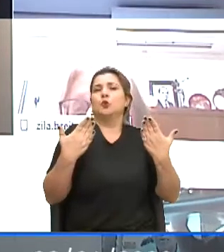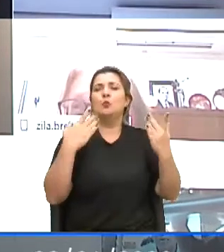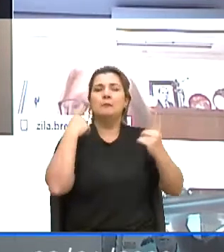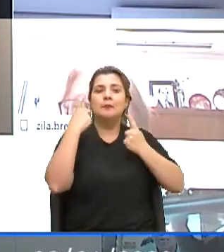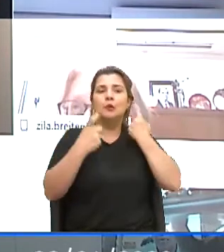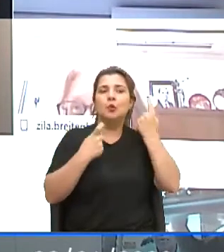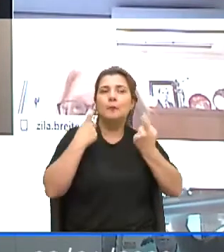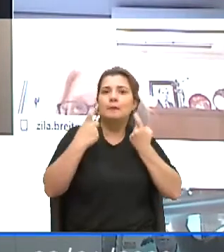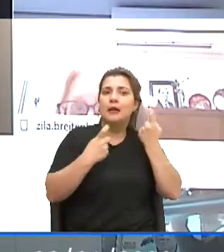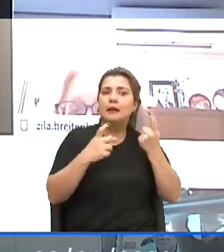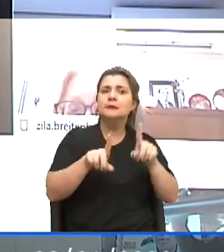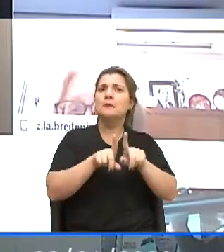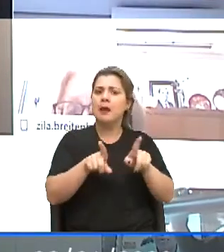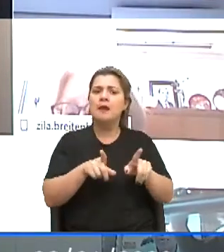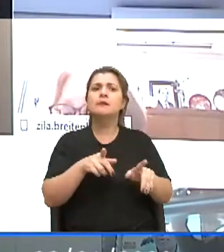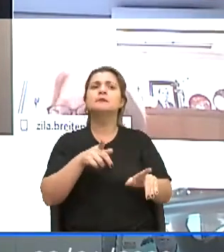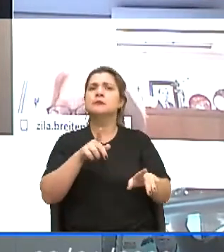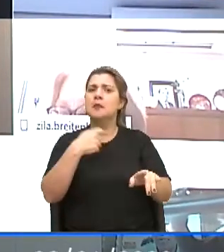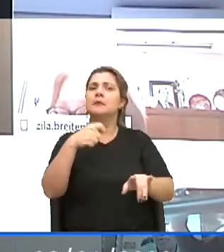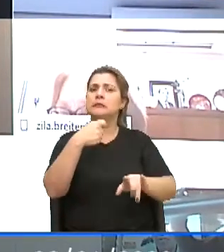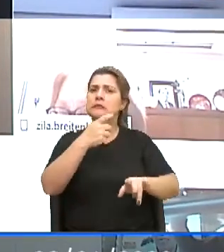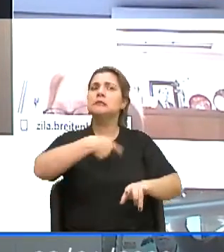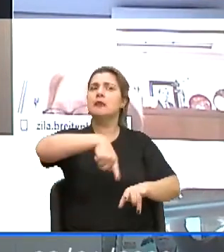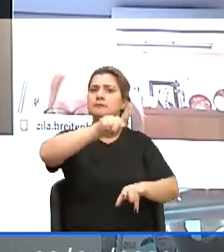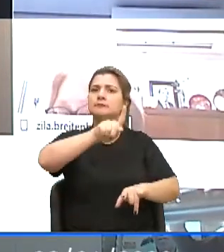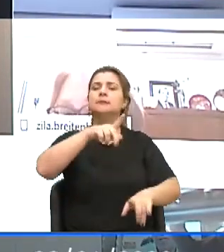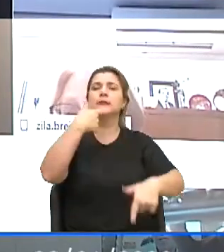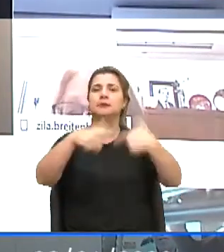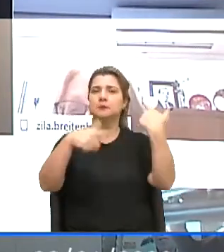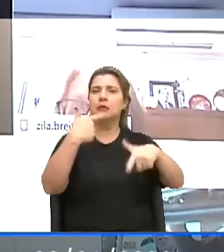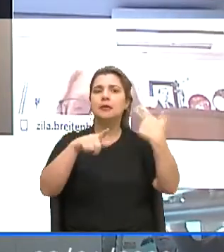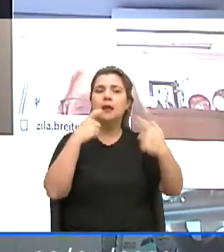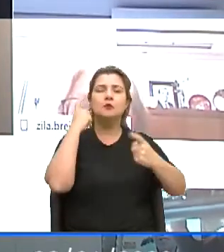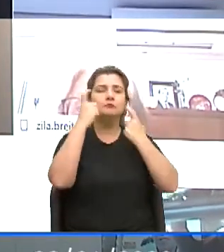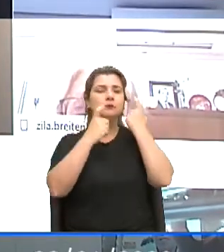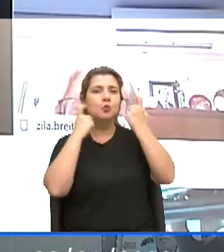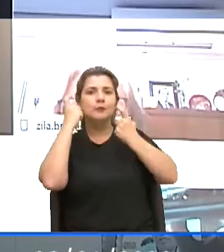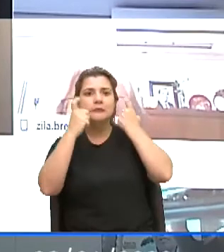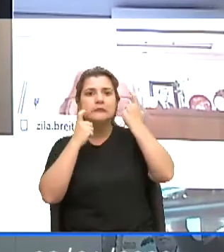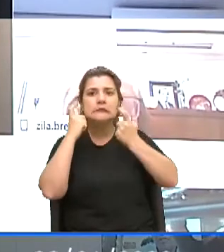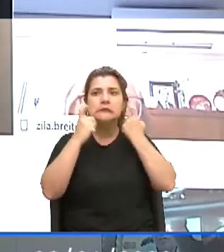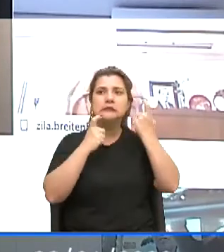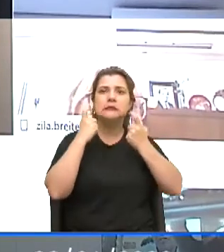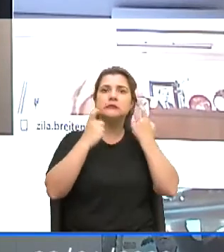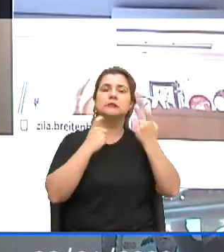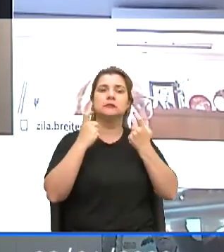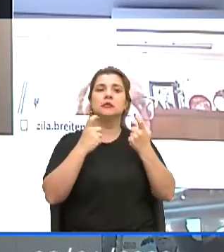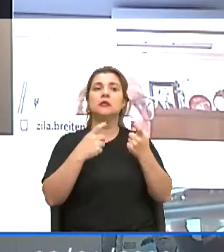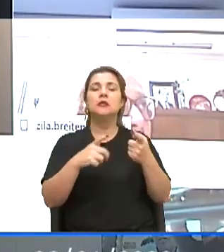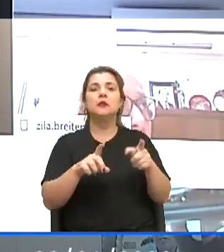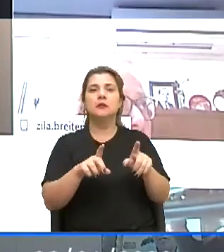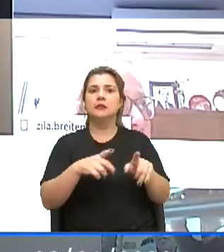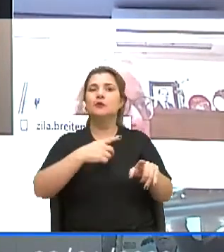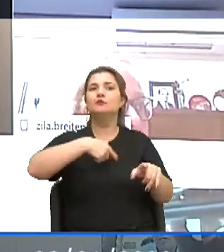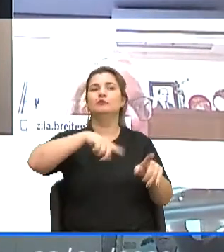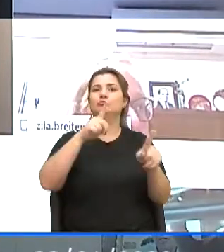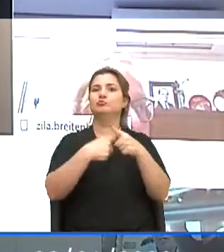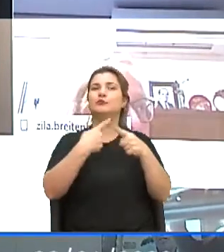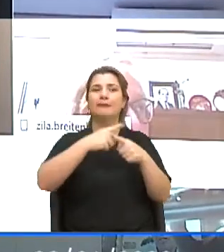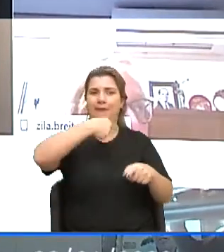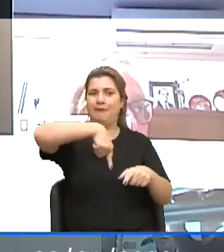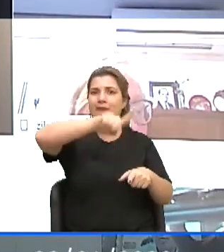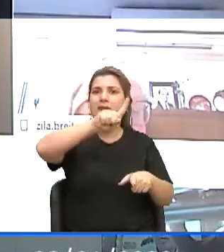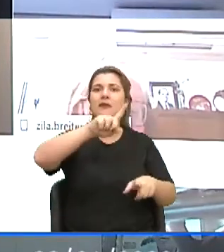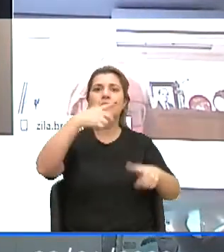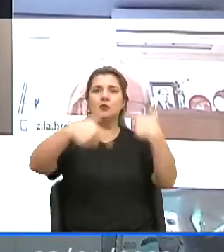com competência, com comprometimento, mas também com muita preocupação, né? Porque se deslocar da sua casa, ir para o trabalho e voltar, não